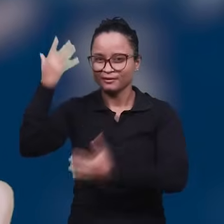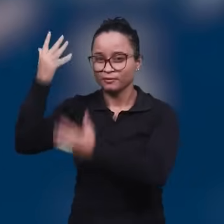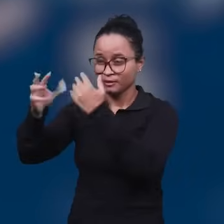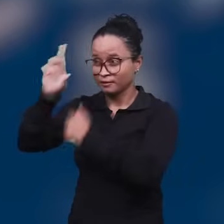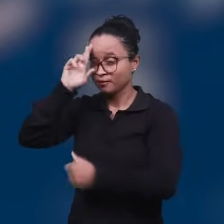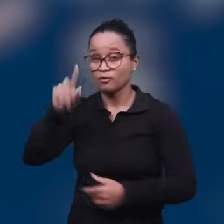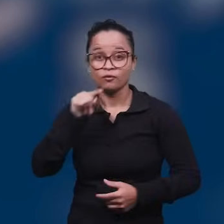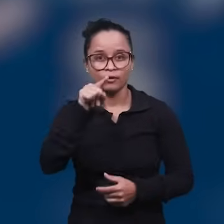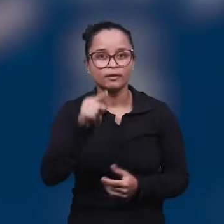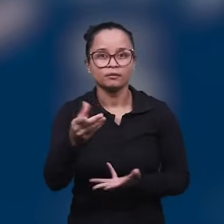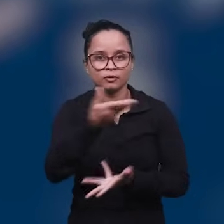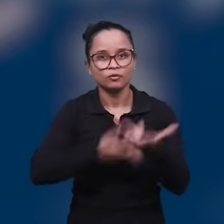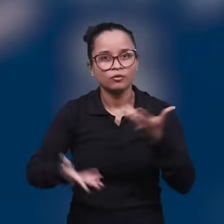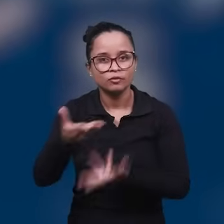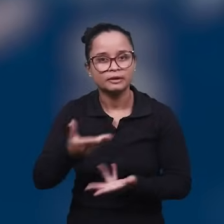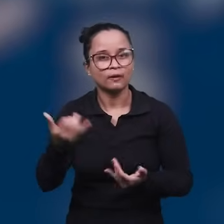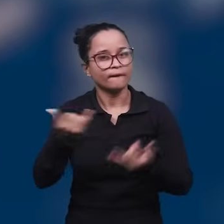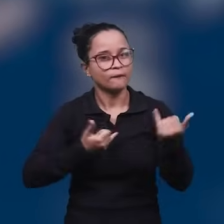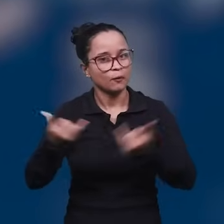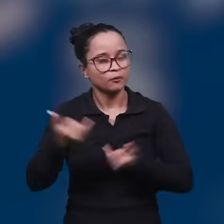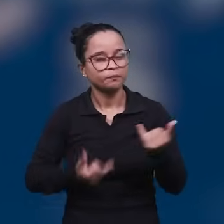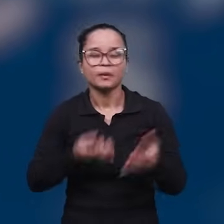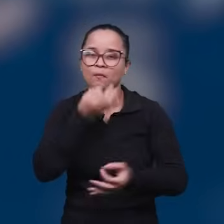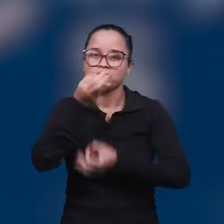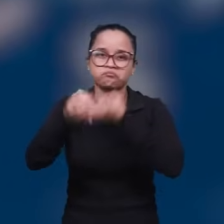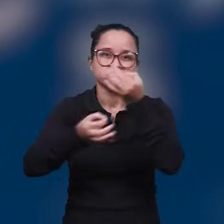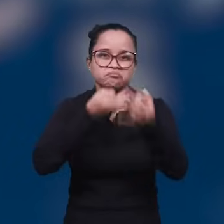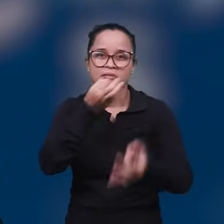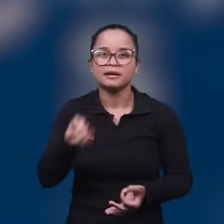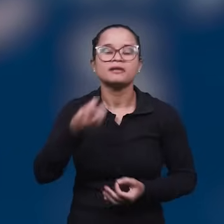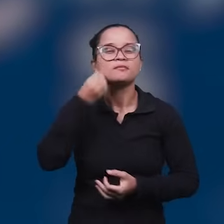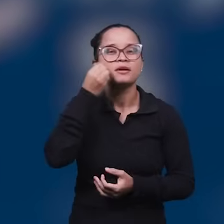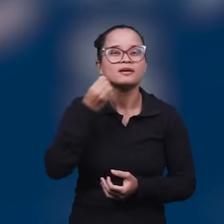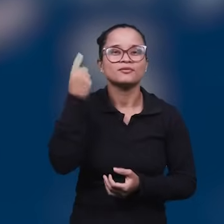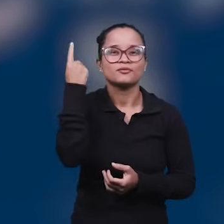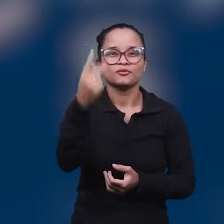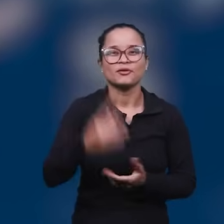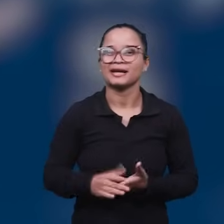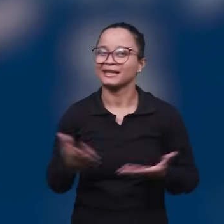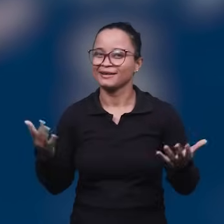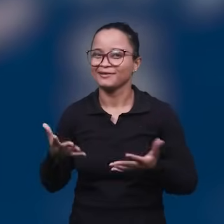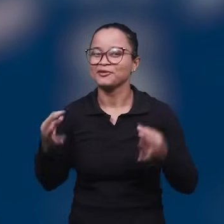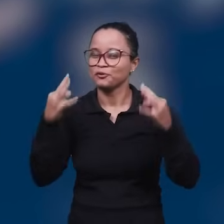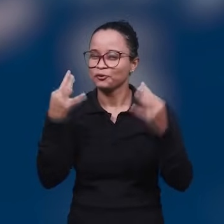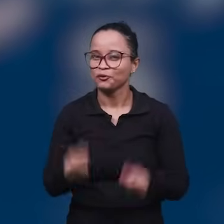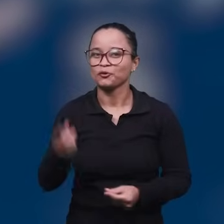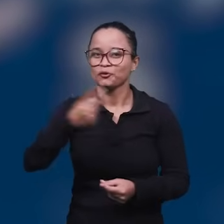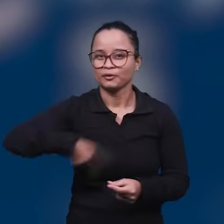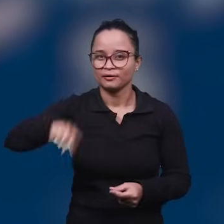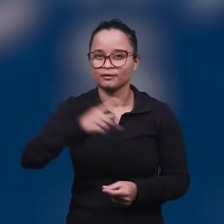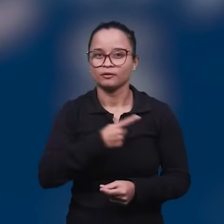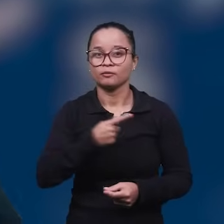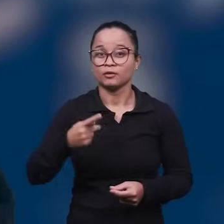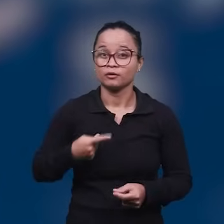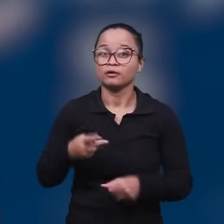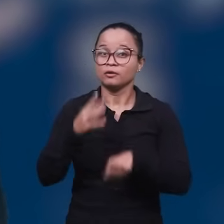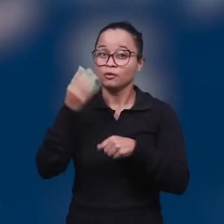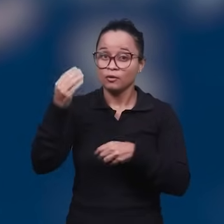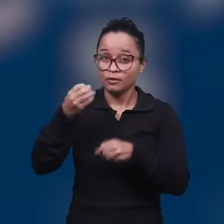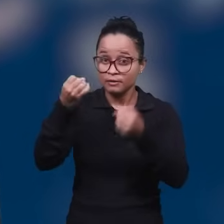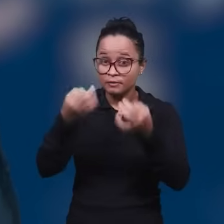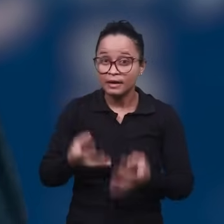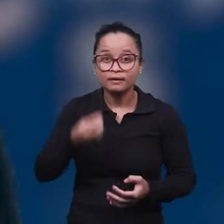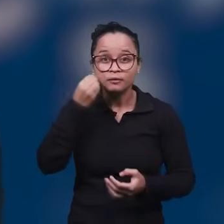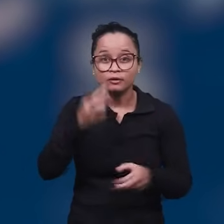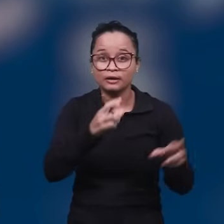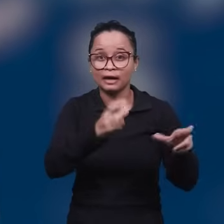Você participou? Já me conta aqui nos comentários qual foi a sua experiência, porque agora todos os nossos pastores vão falar um pouquinho como é que foi a experiência na sua